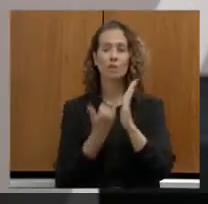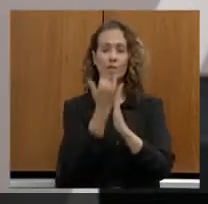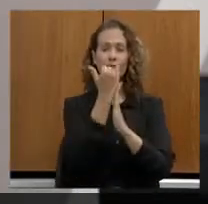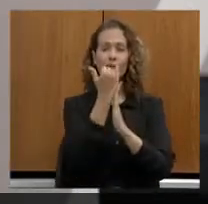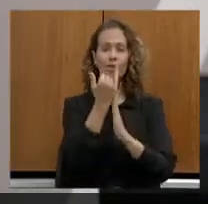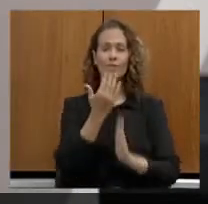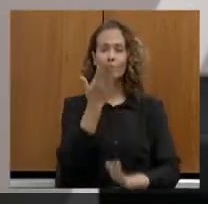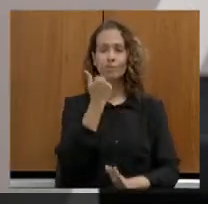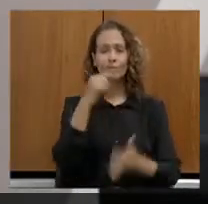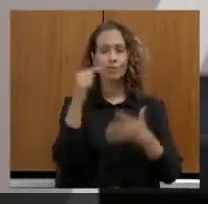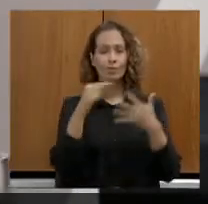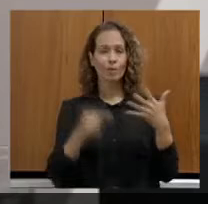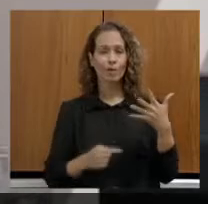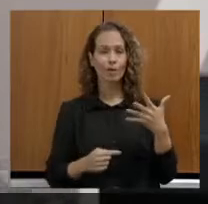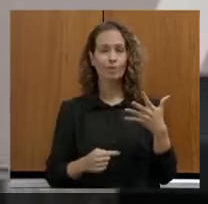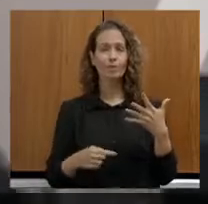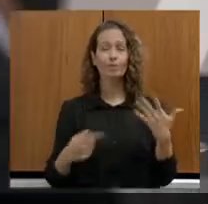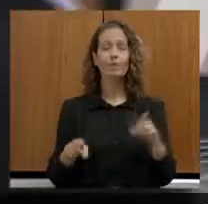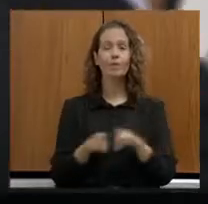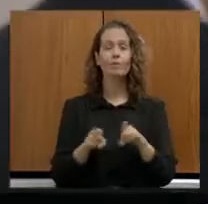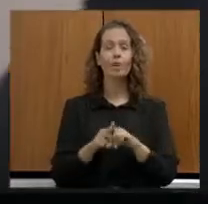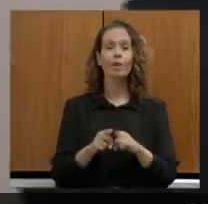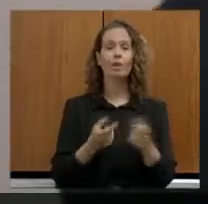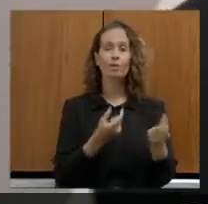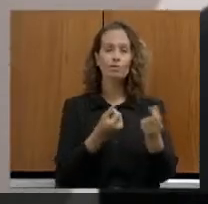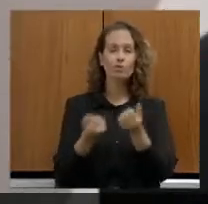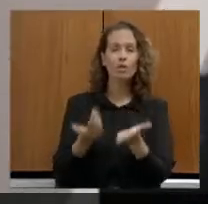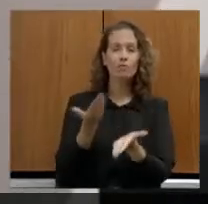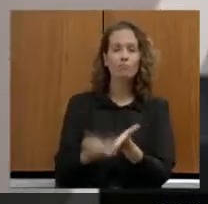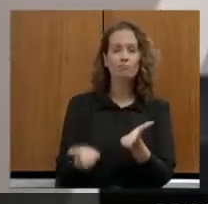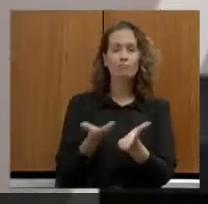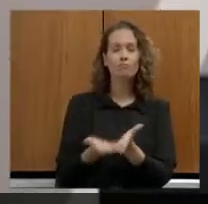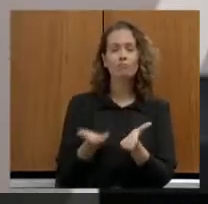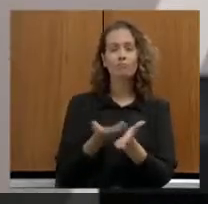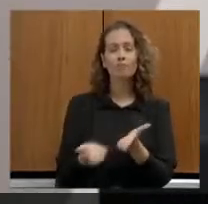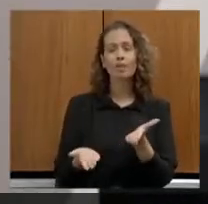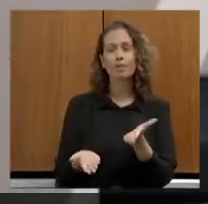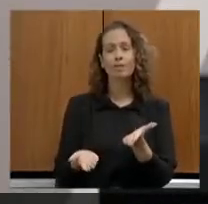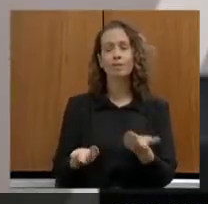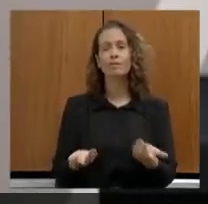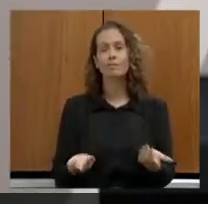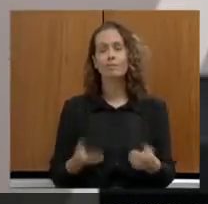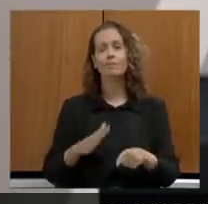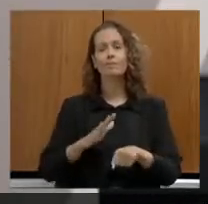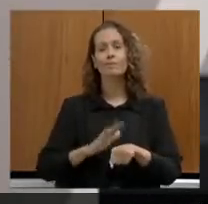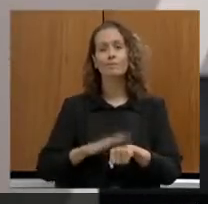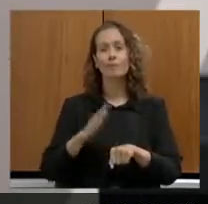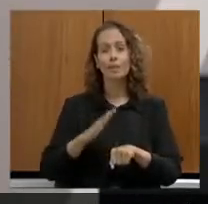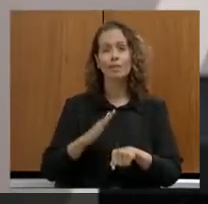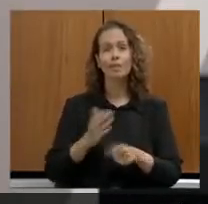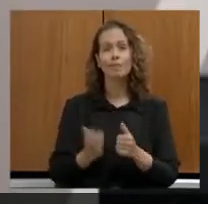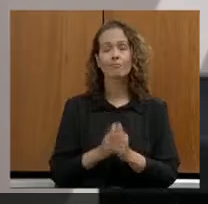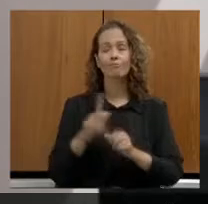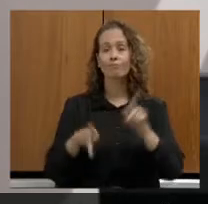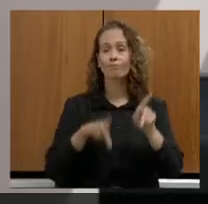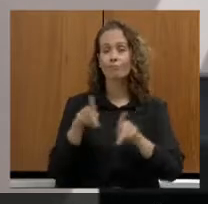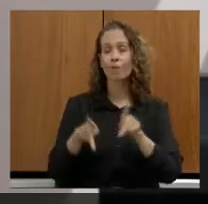e quando a gente vê a perda de renda foi maior para os estratos populares